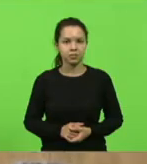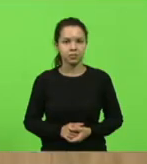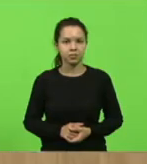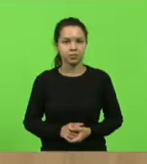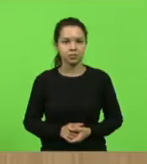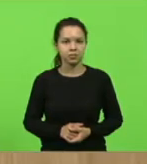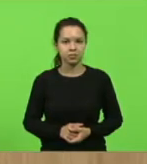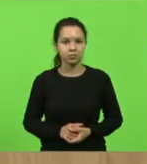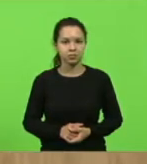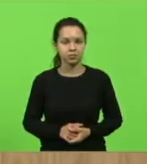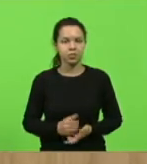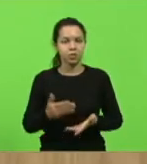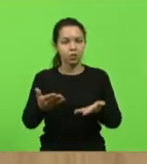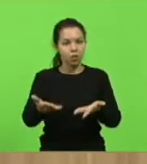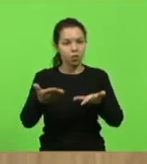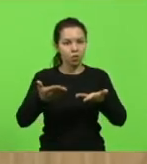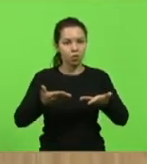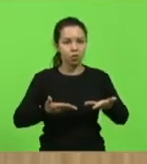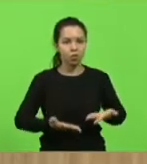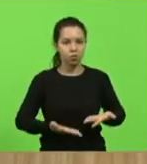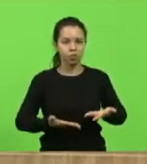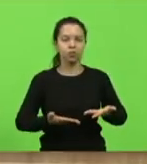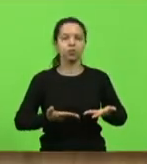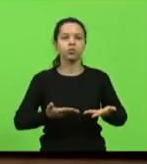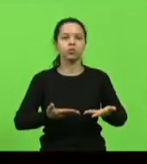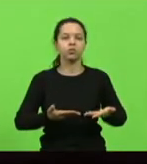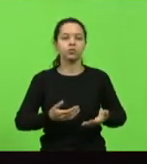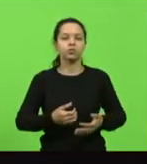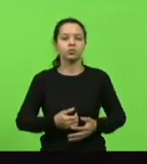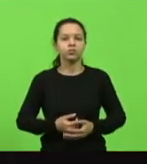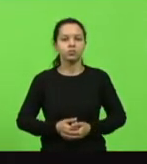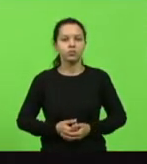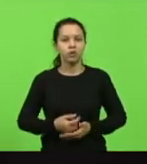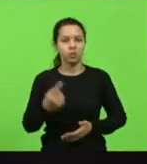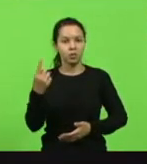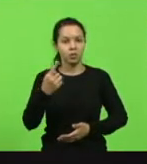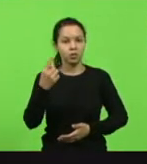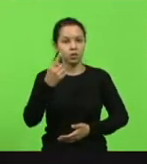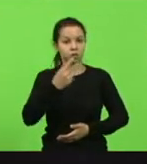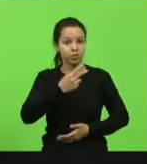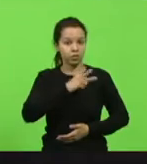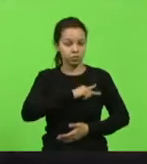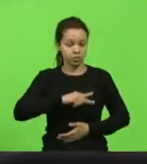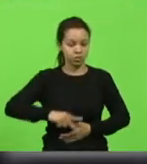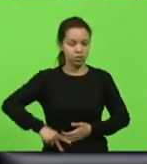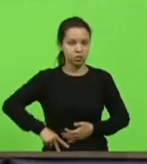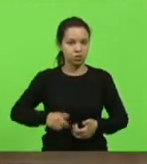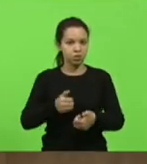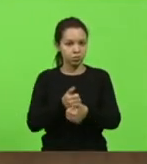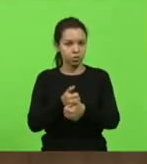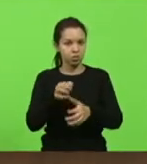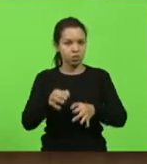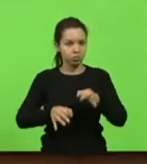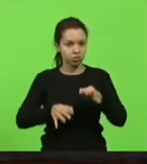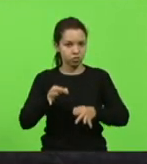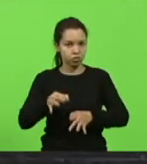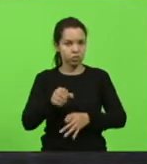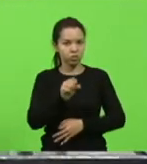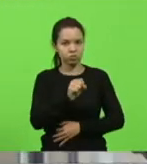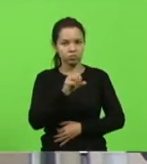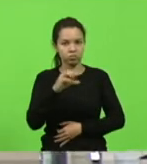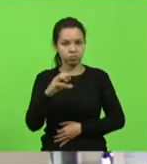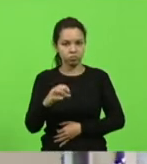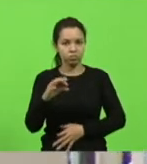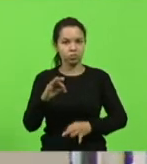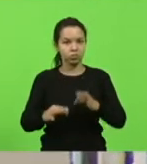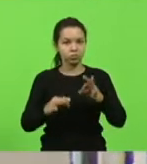eu convido para fazer o uso da palavra excelentíssimo senhor' 1º vice-presidente do Tribunal de Justiça de Santa Catarina